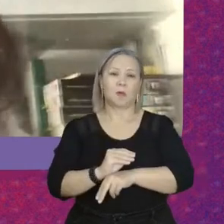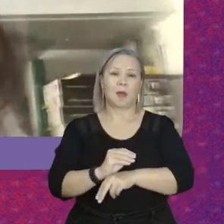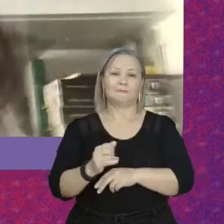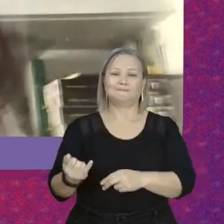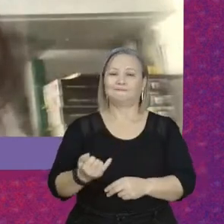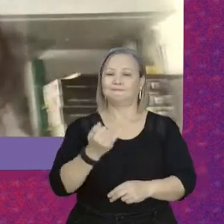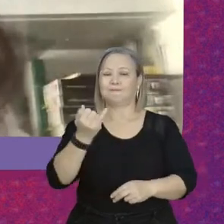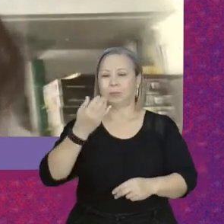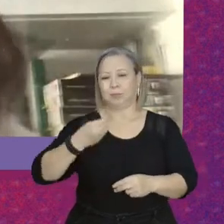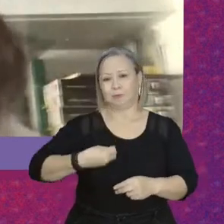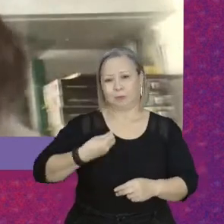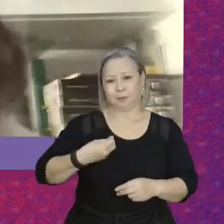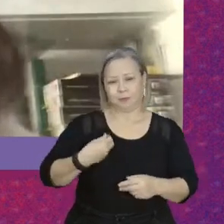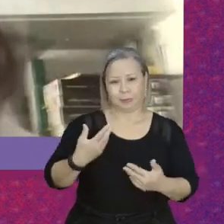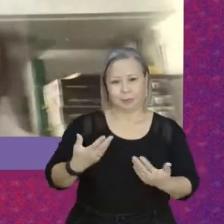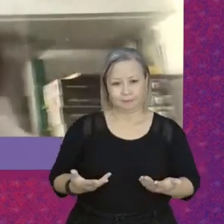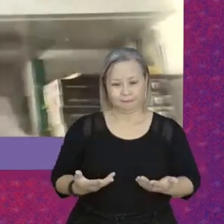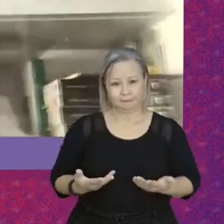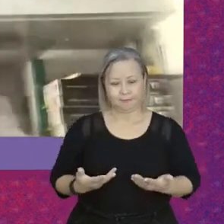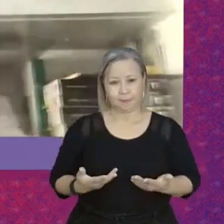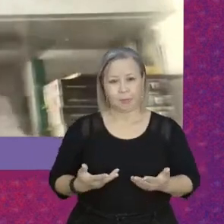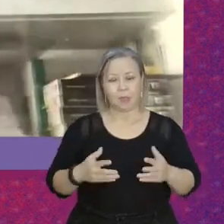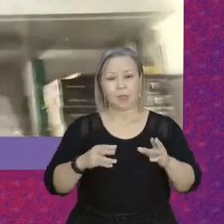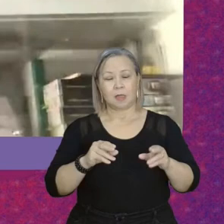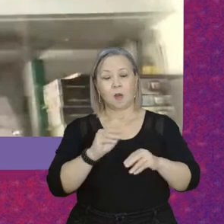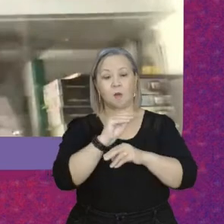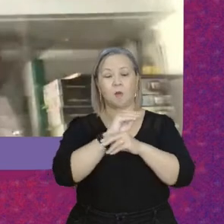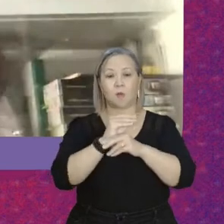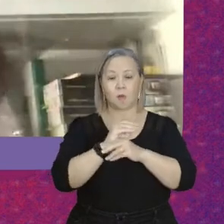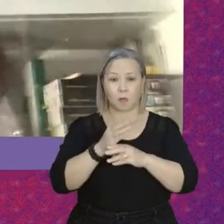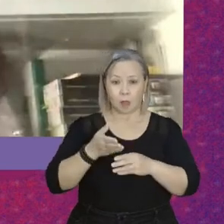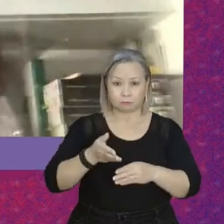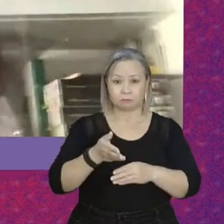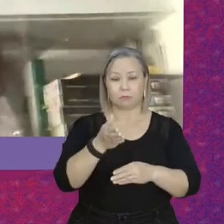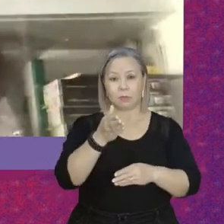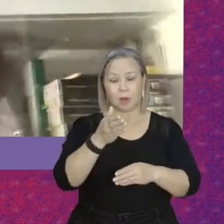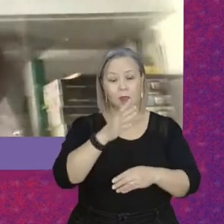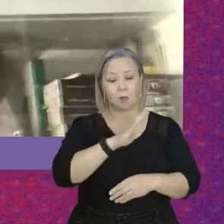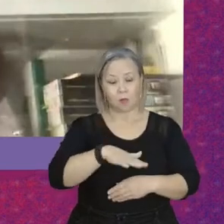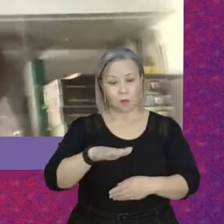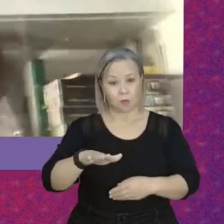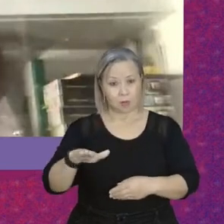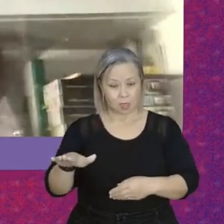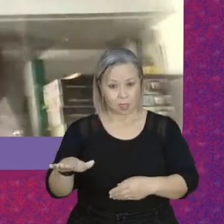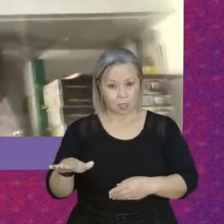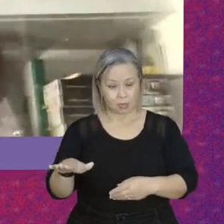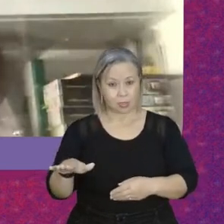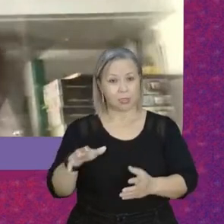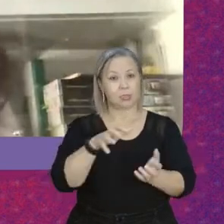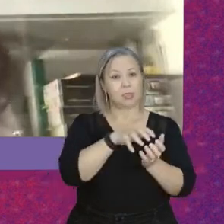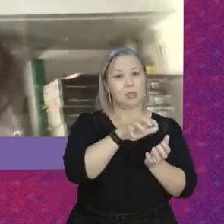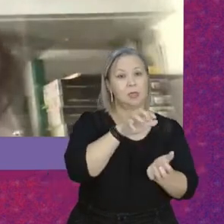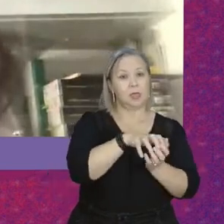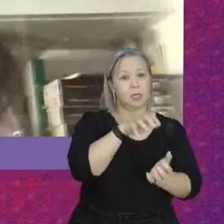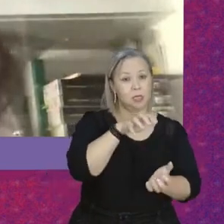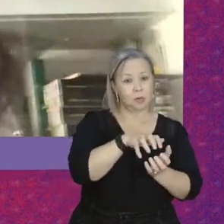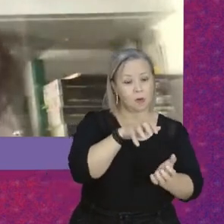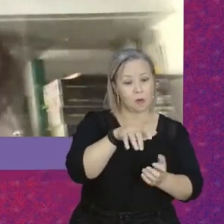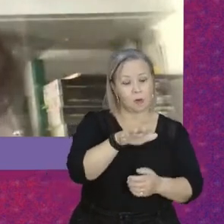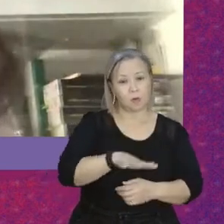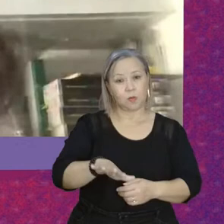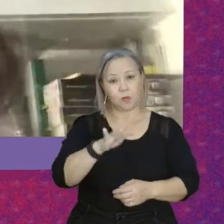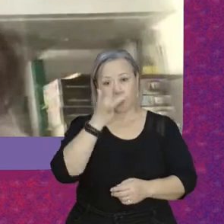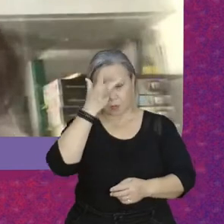vida. Tanto o cuidado direto com crianças, idosos e todas as